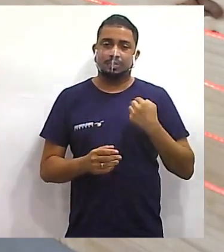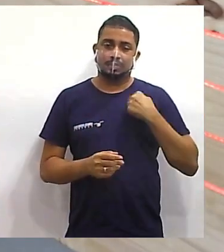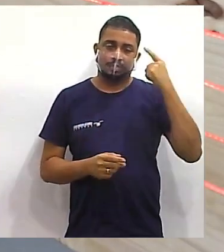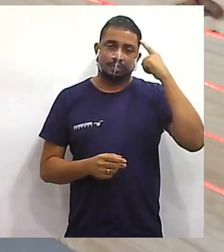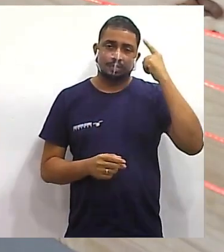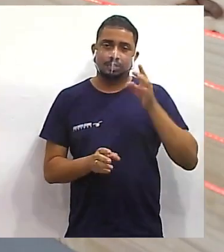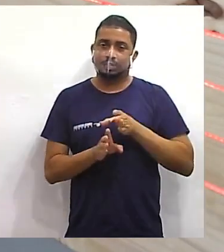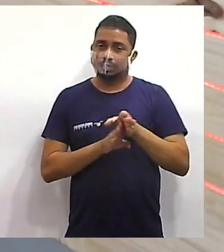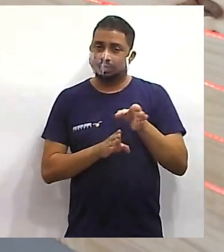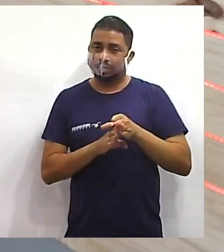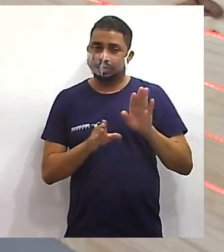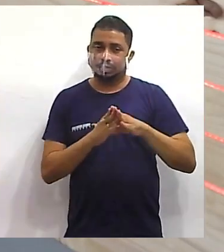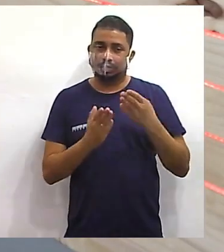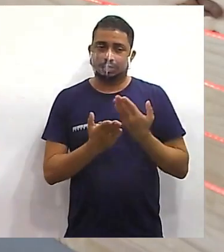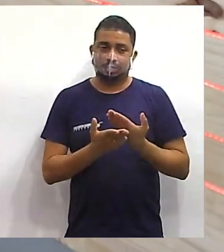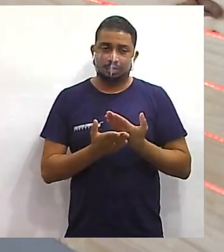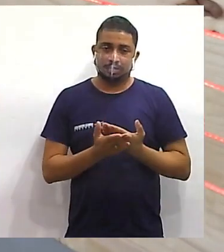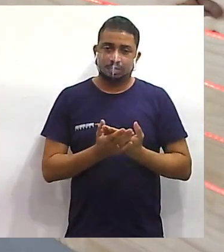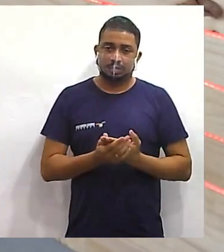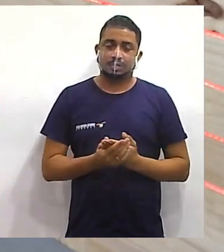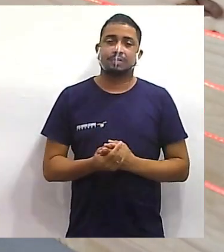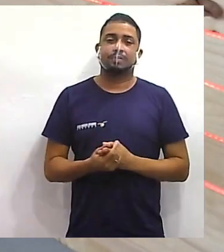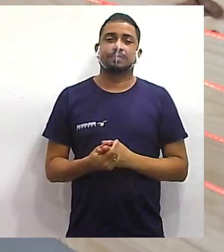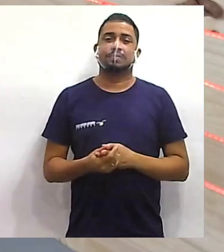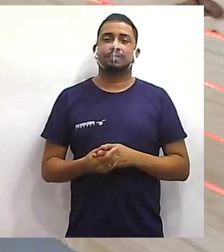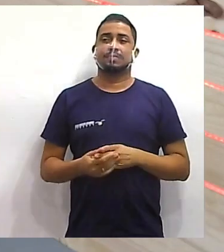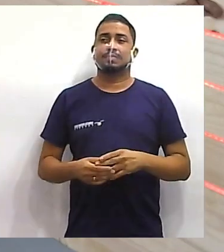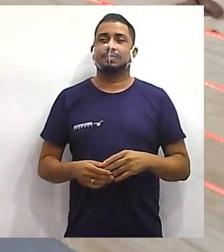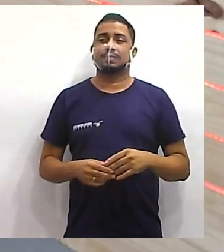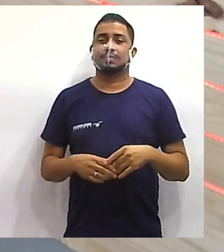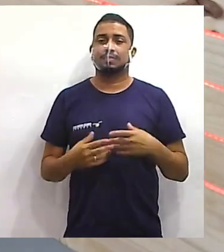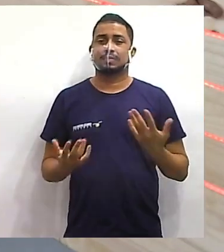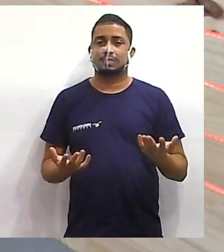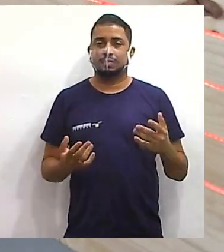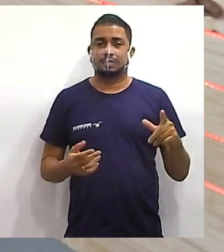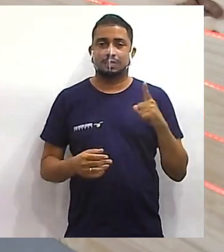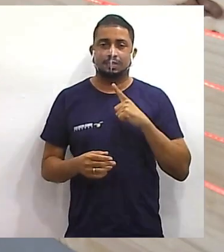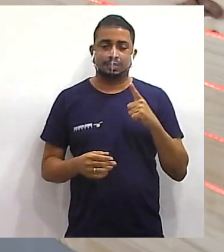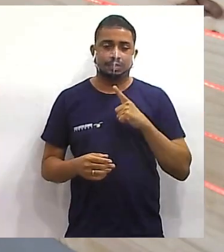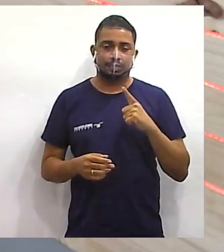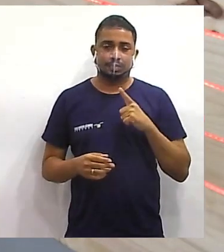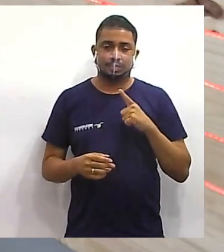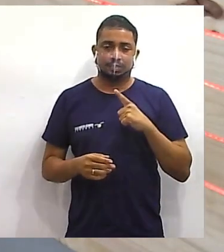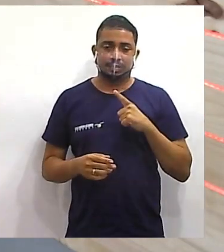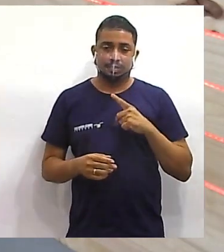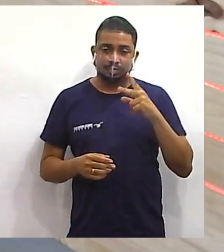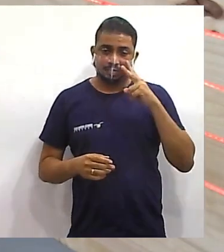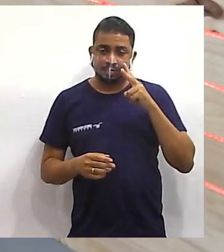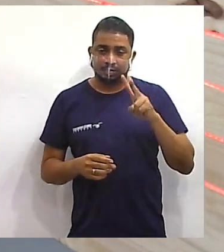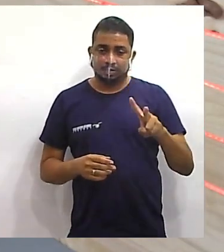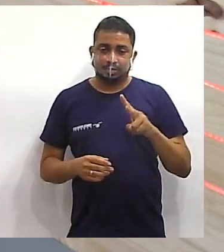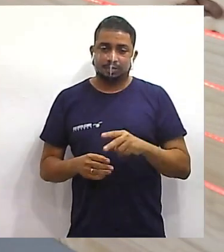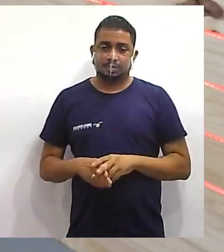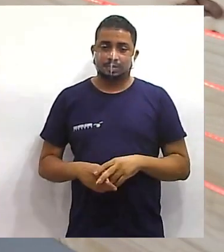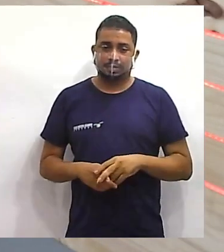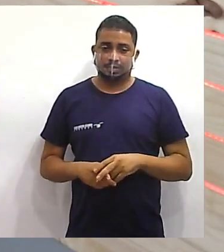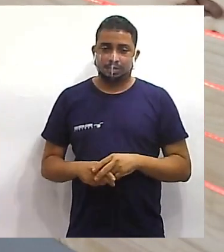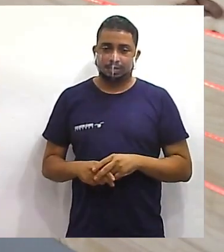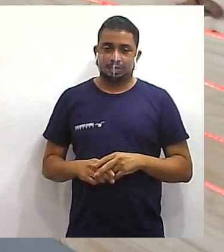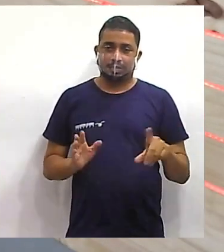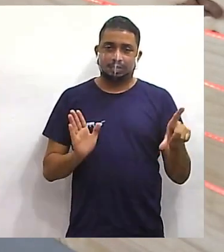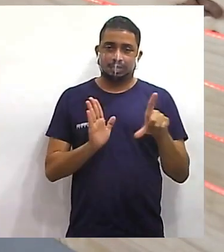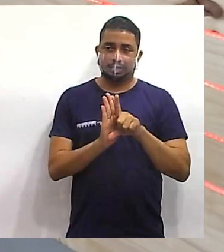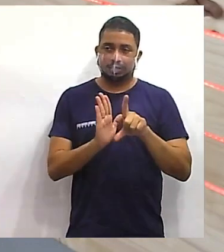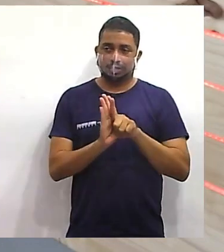conselho escolar, na verdade, ele está previsto em lei, né? É